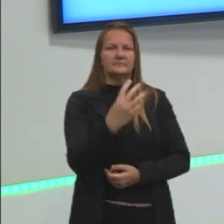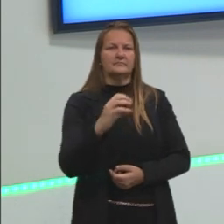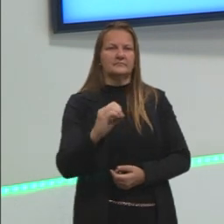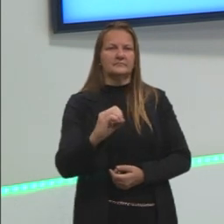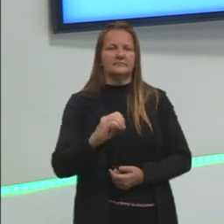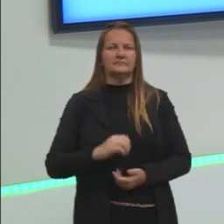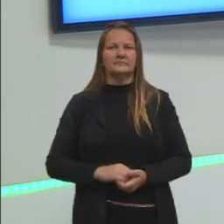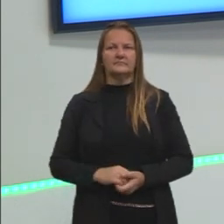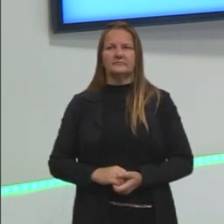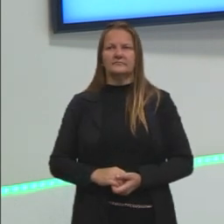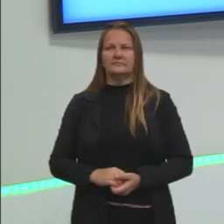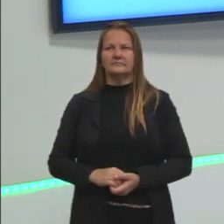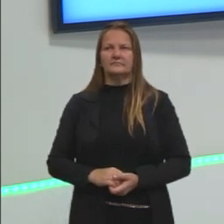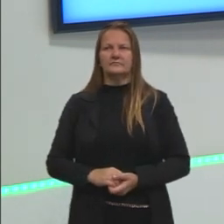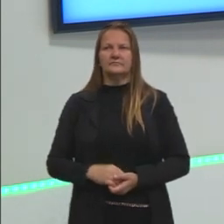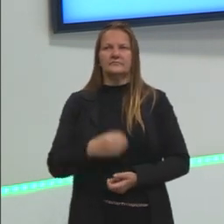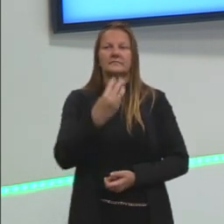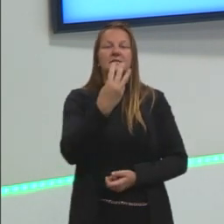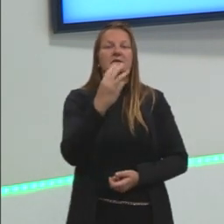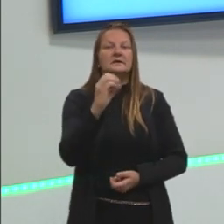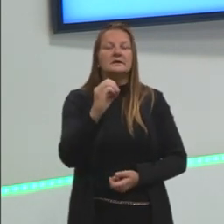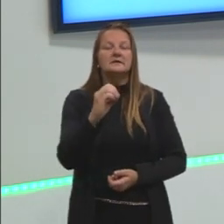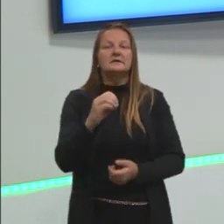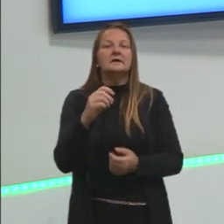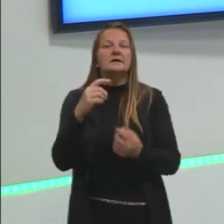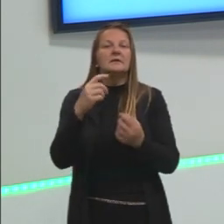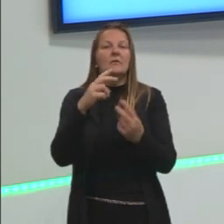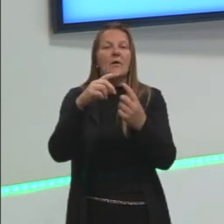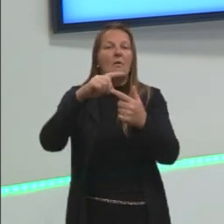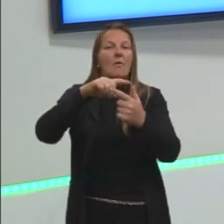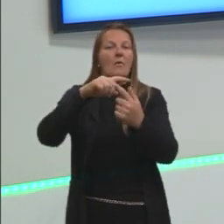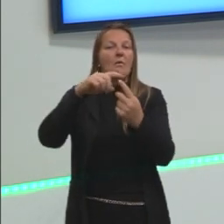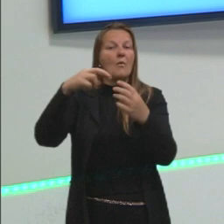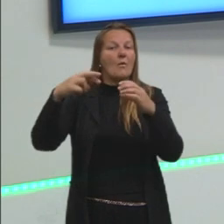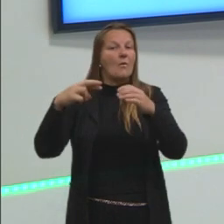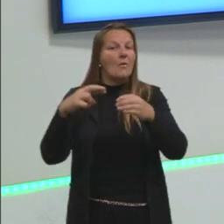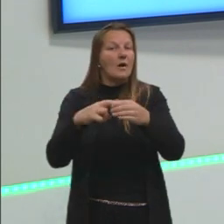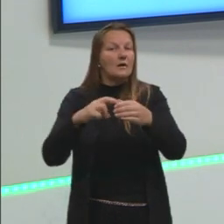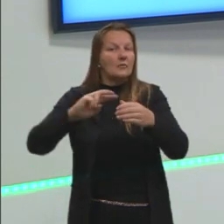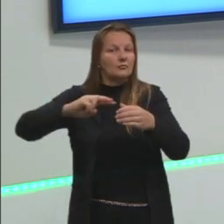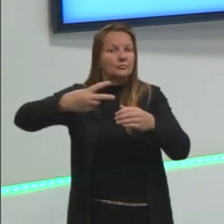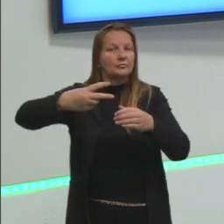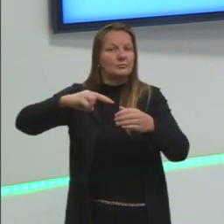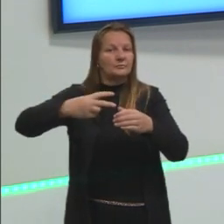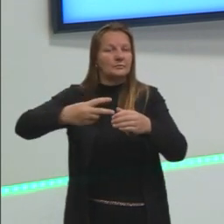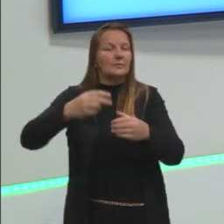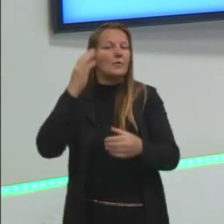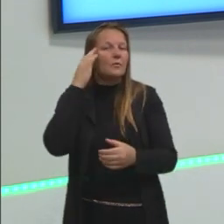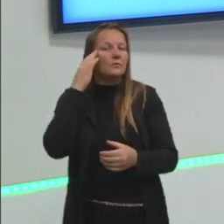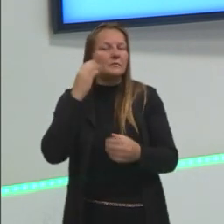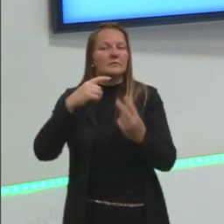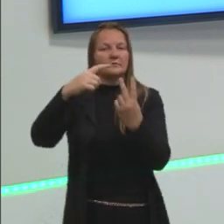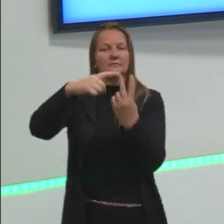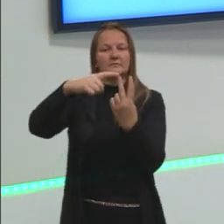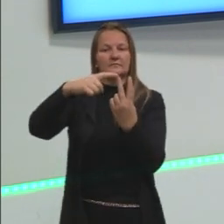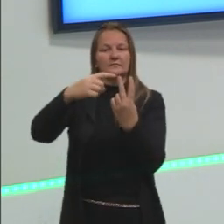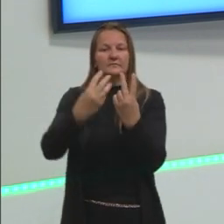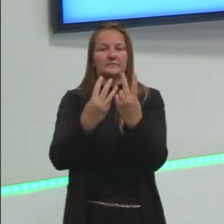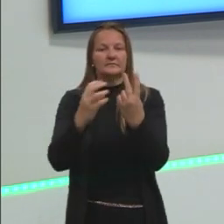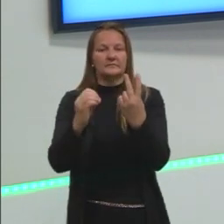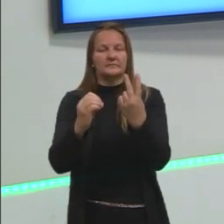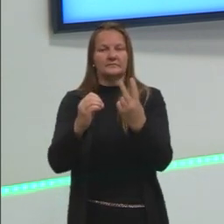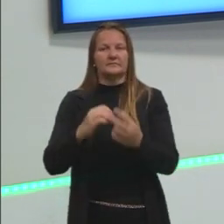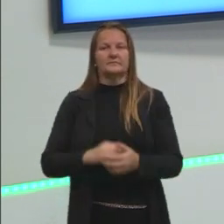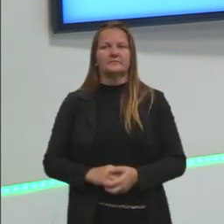e aí gente Bom 30 igual ao raio ao quadrado então nós precisamos calcular a raiz positiva de